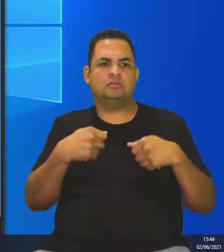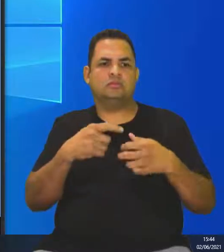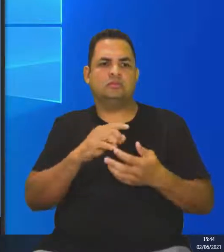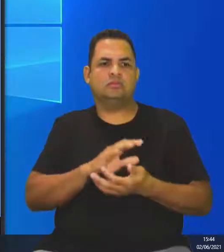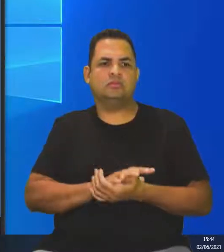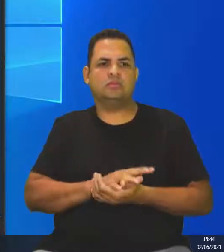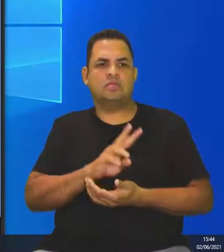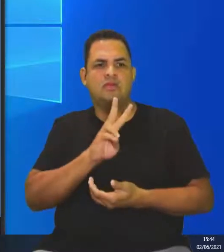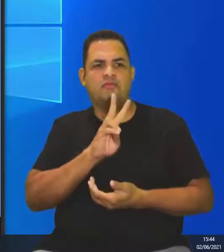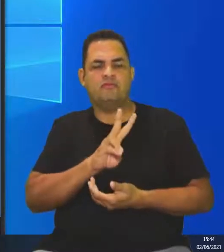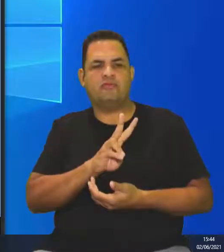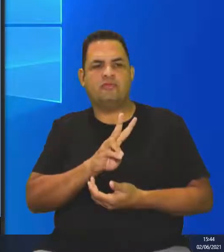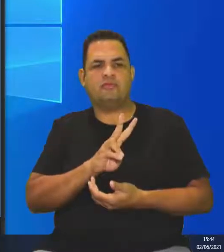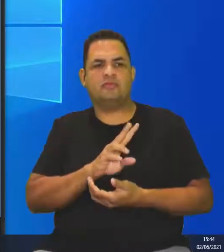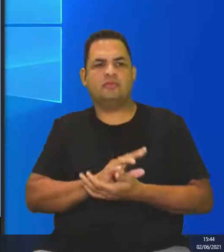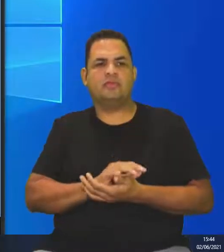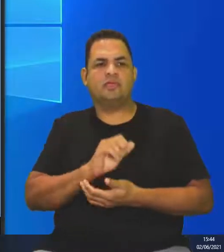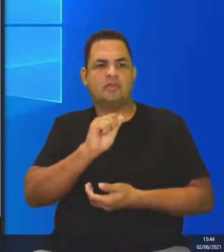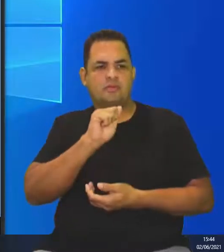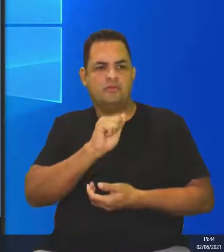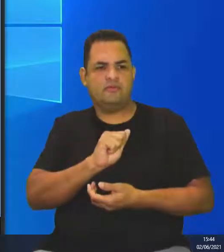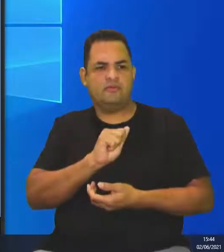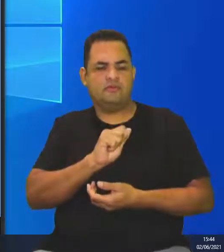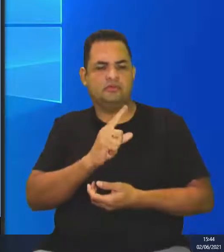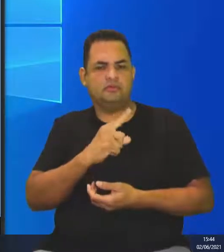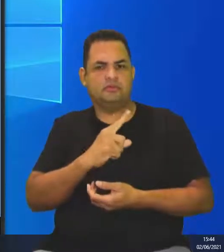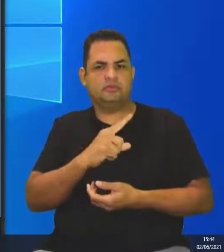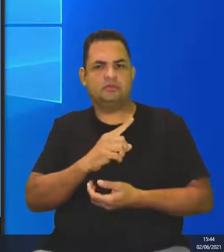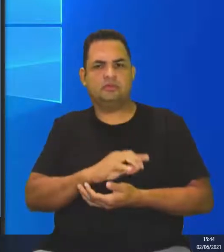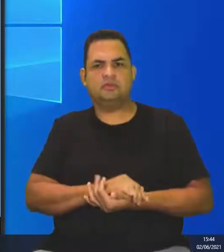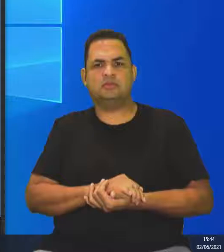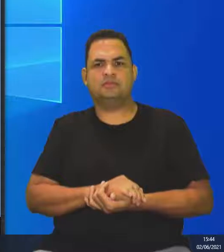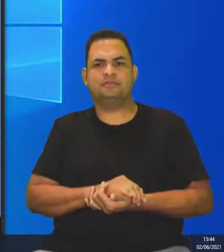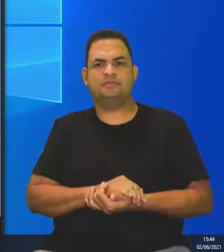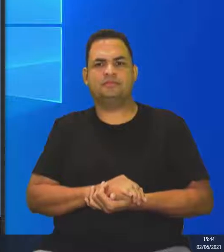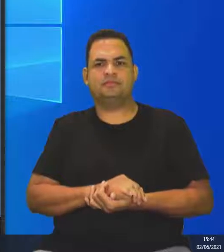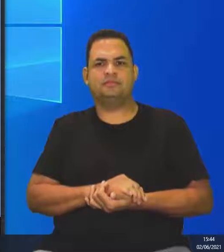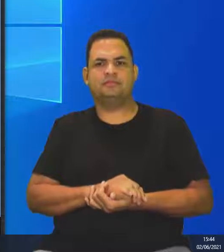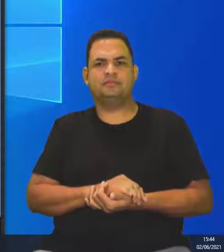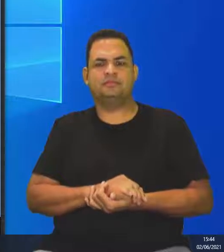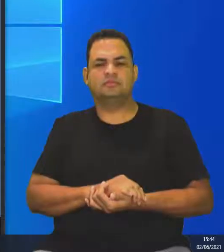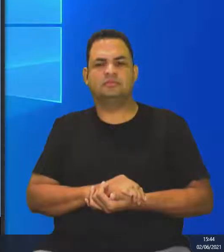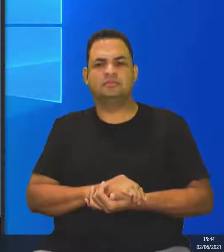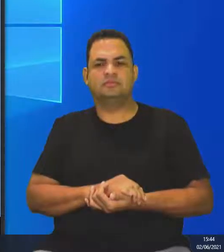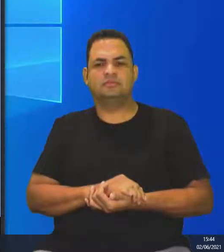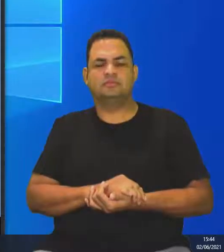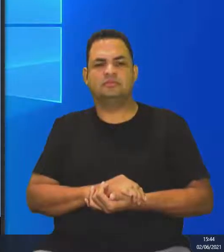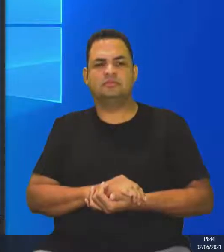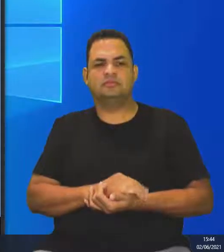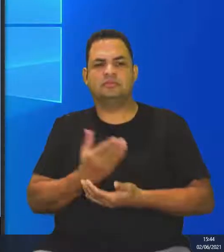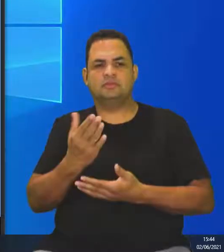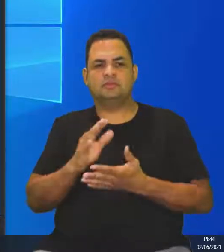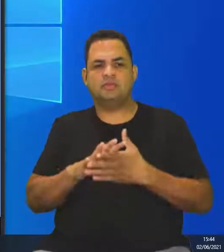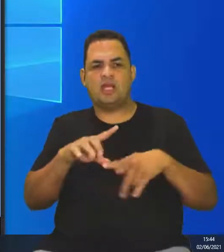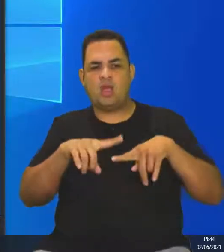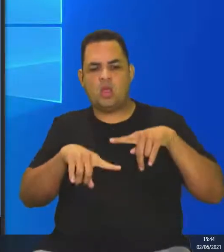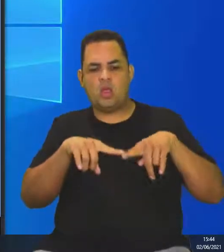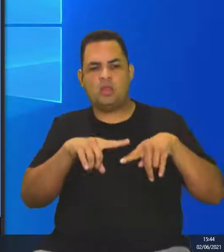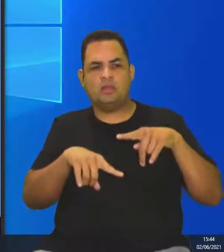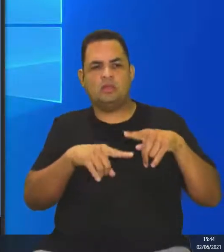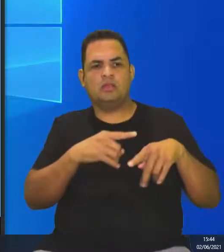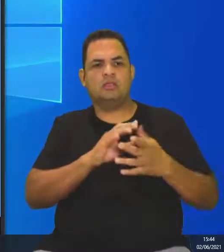tenho um voltímetro e eu tenho um amperímetro. E aqui, ó, do outro lado, nós temos os componentes. Eu